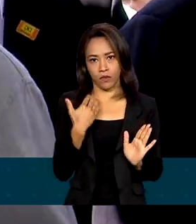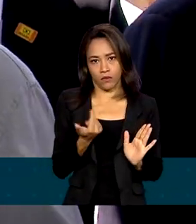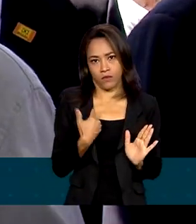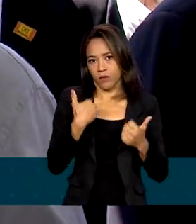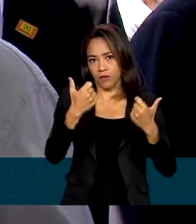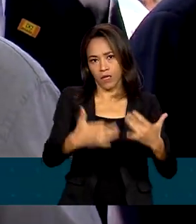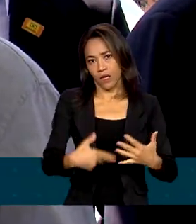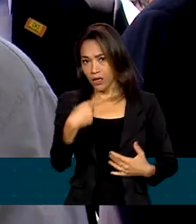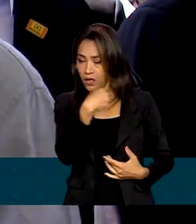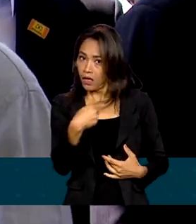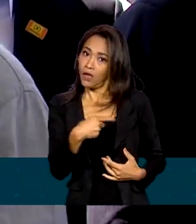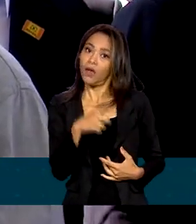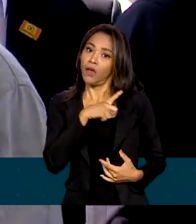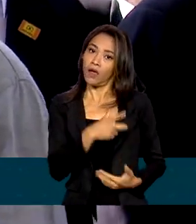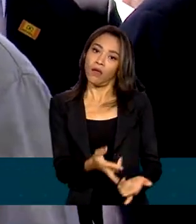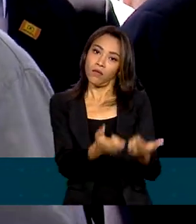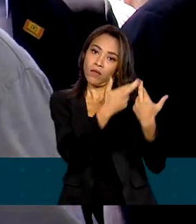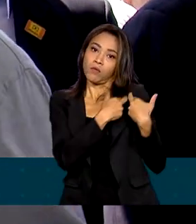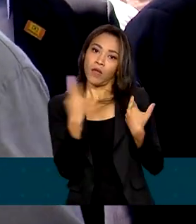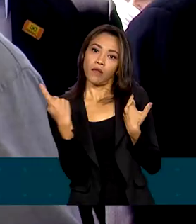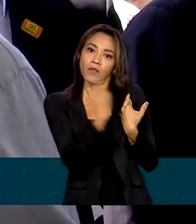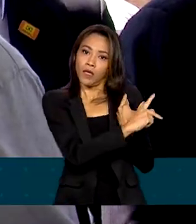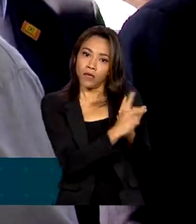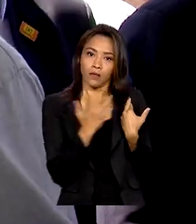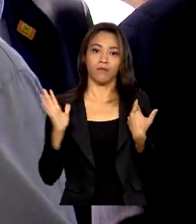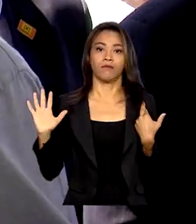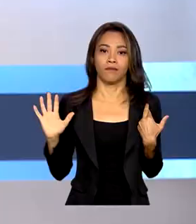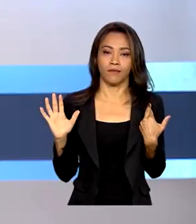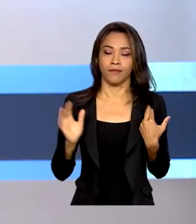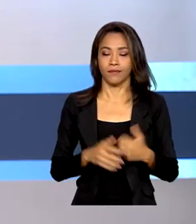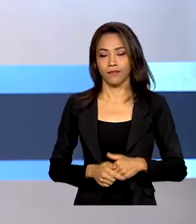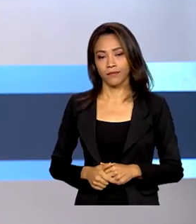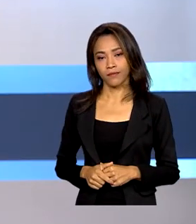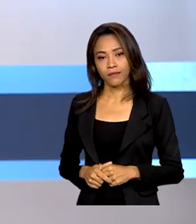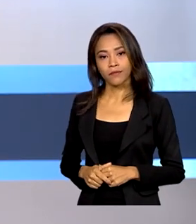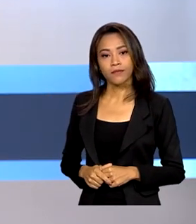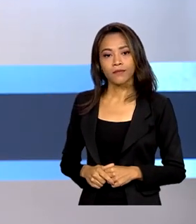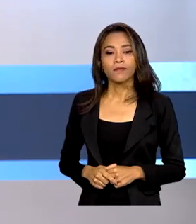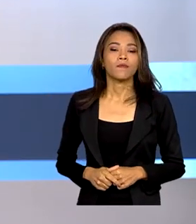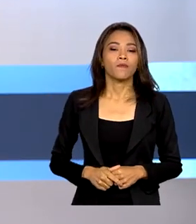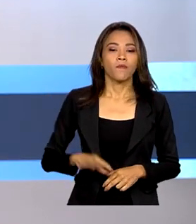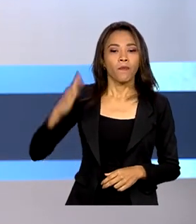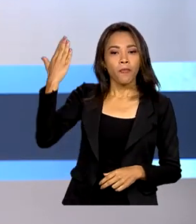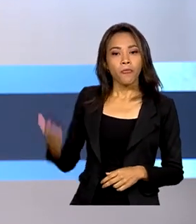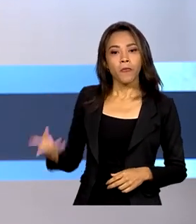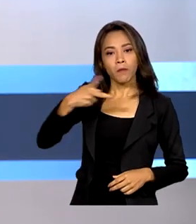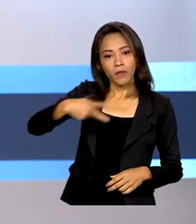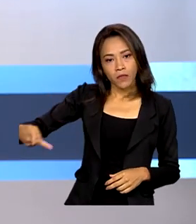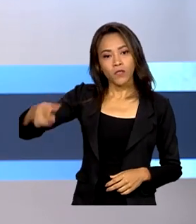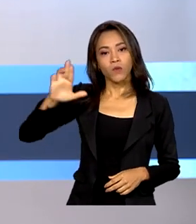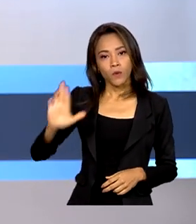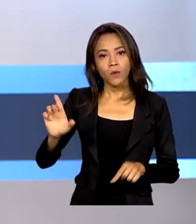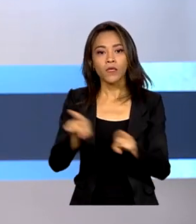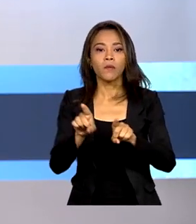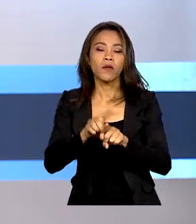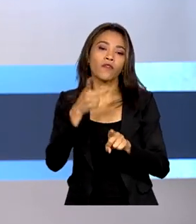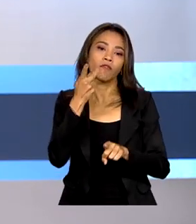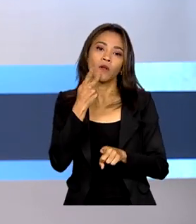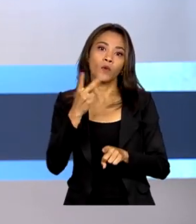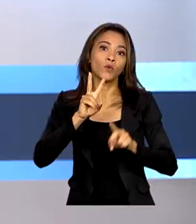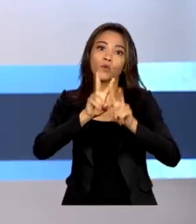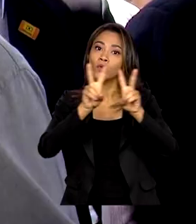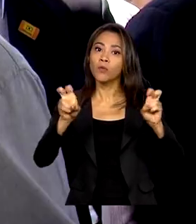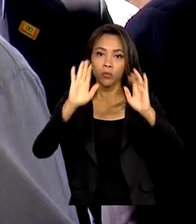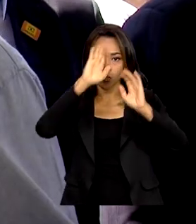eles estão fazendo. A história julgará cada um de nós. O presidente Lula também falou sobre as prioridades do